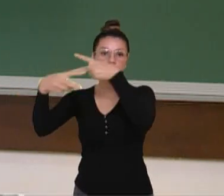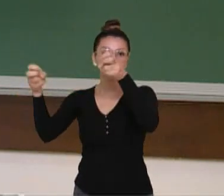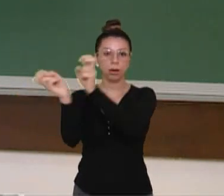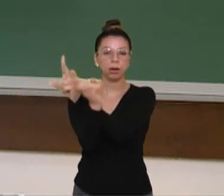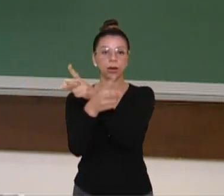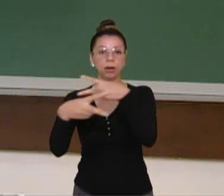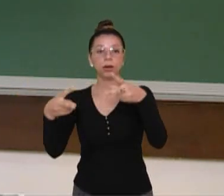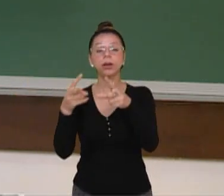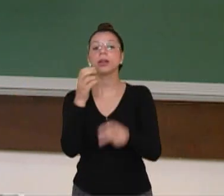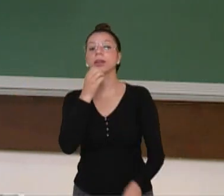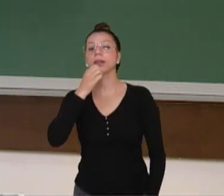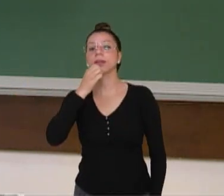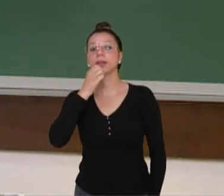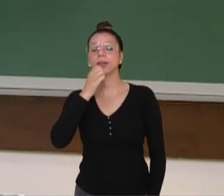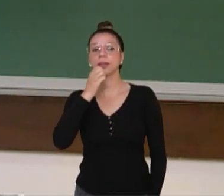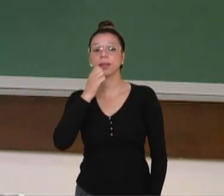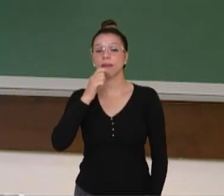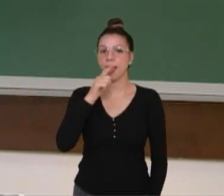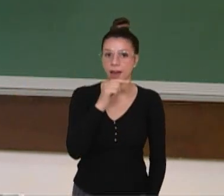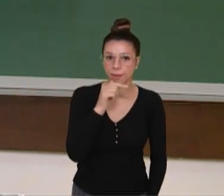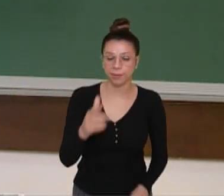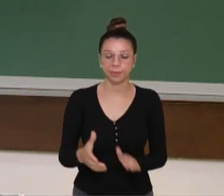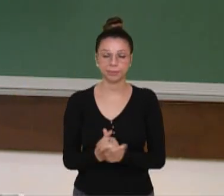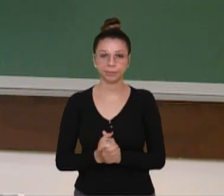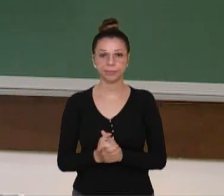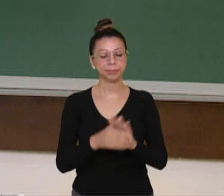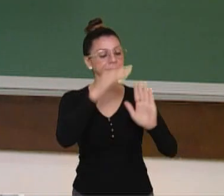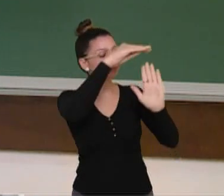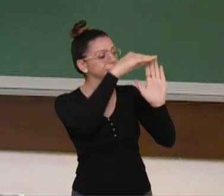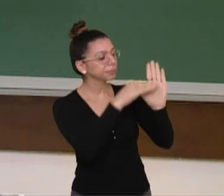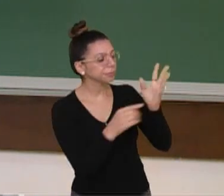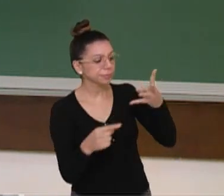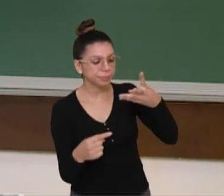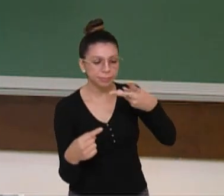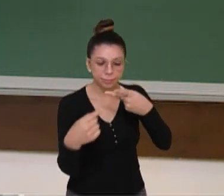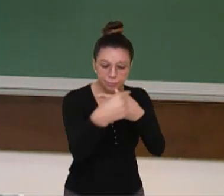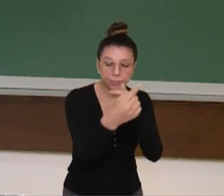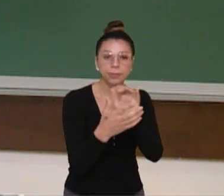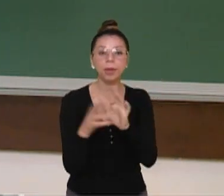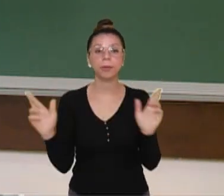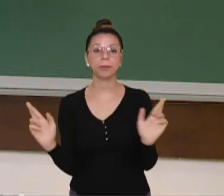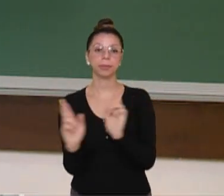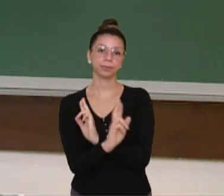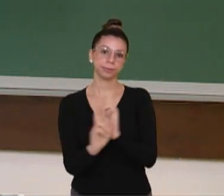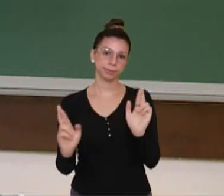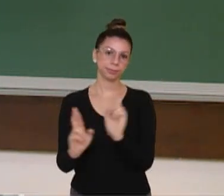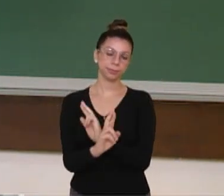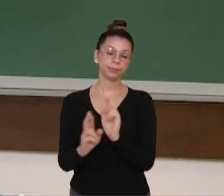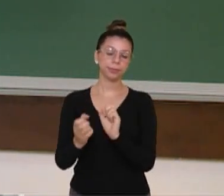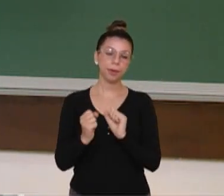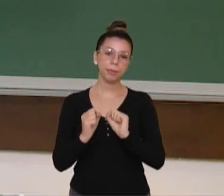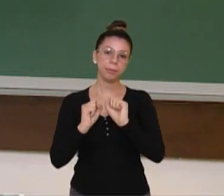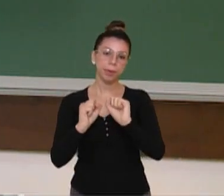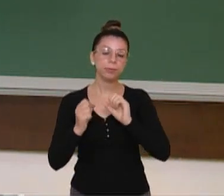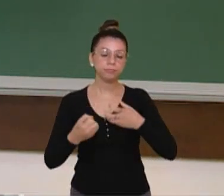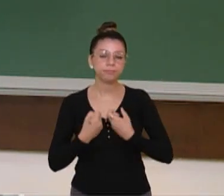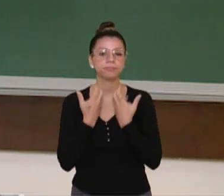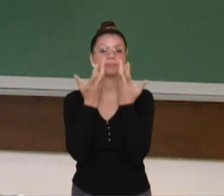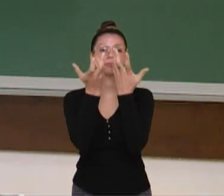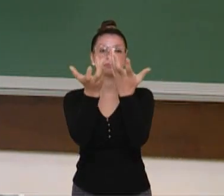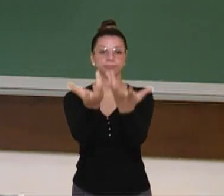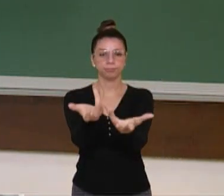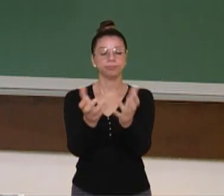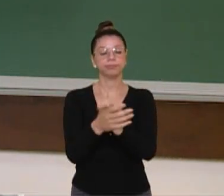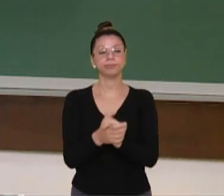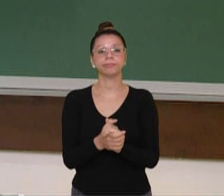água, ok? Então, com esses elementos, as pessoas começam a criar relações para poder se expressar.